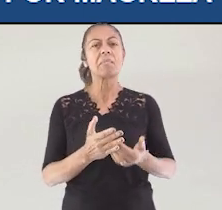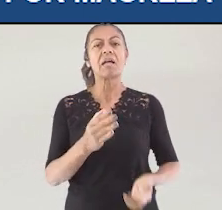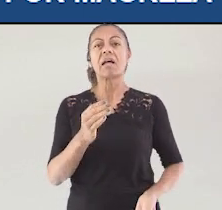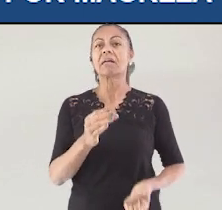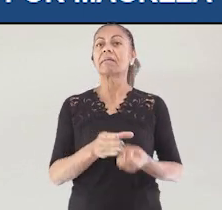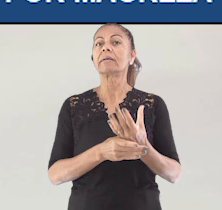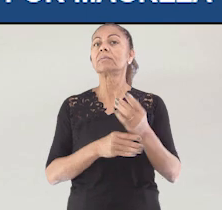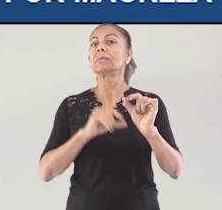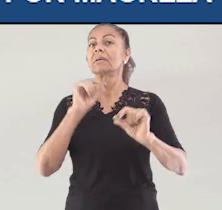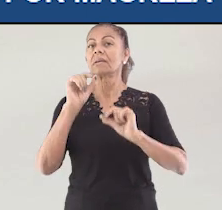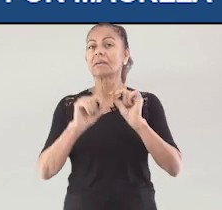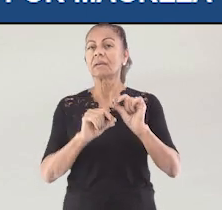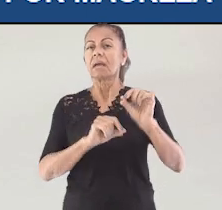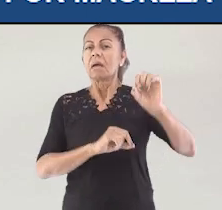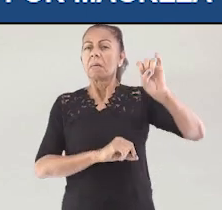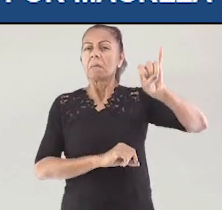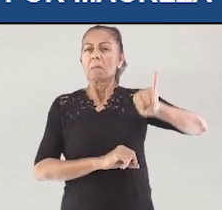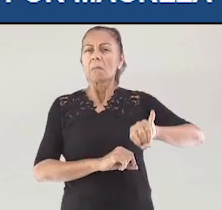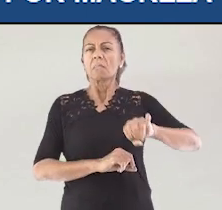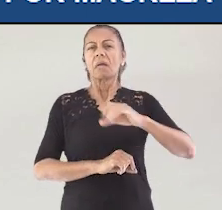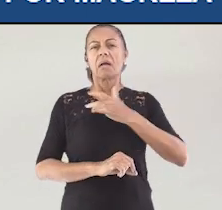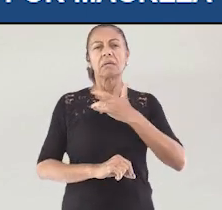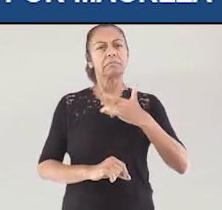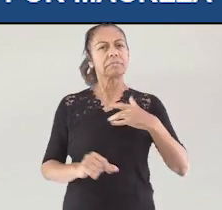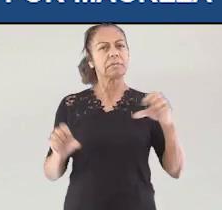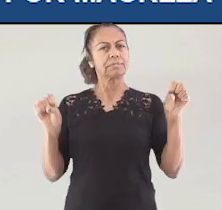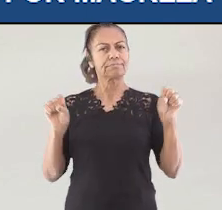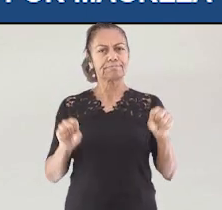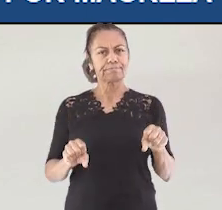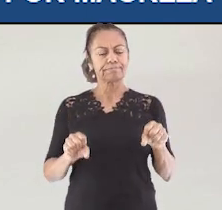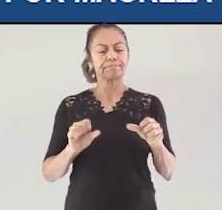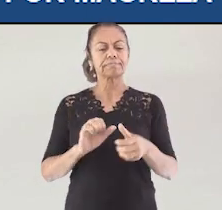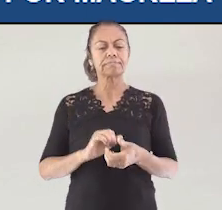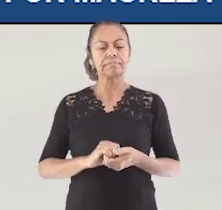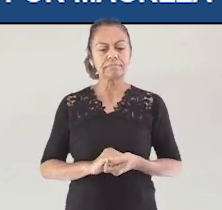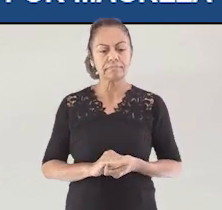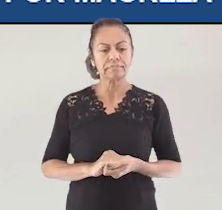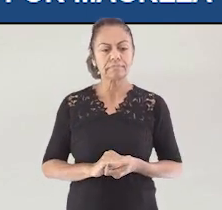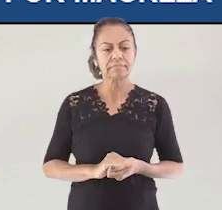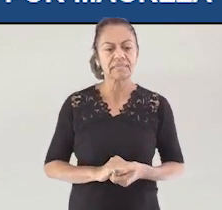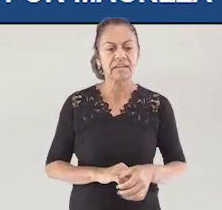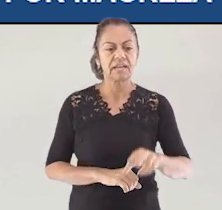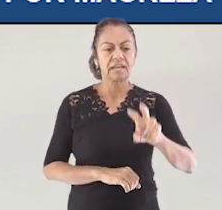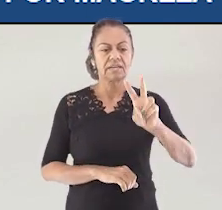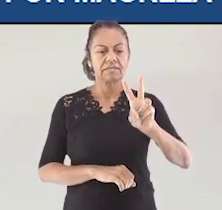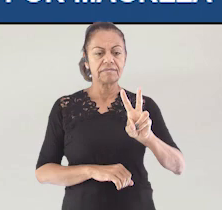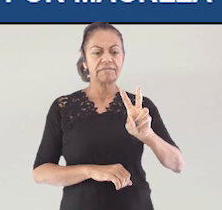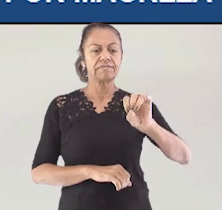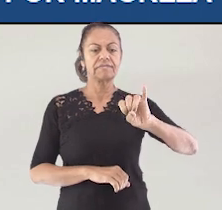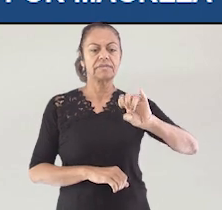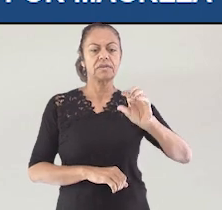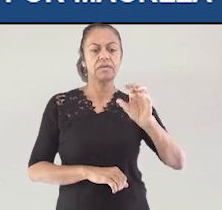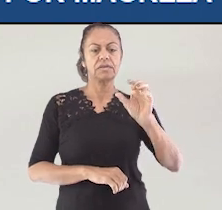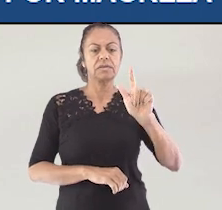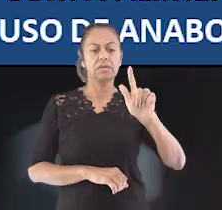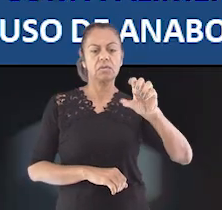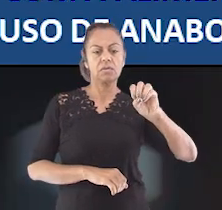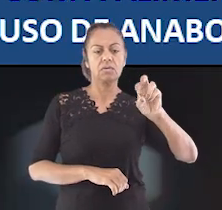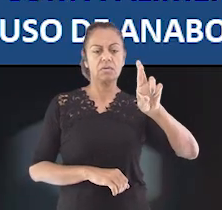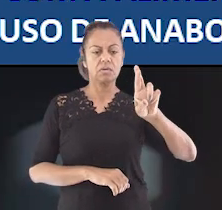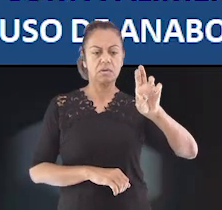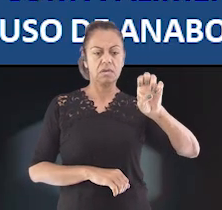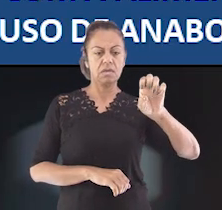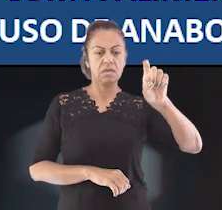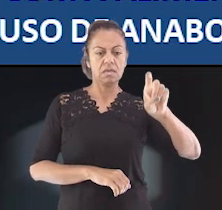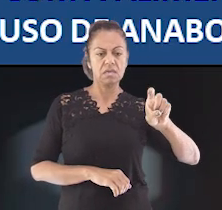a recorrer a estratégias para perda de peso, ocasionando excessivo emagrecimento.